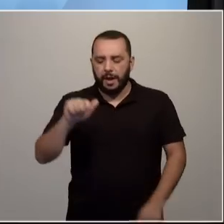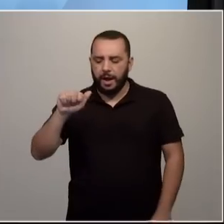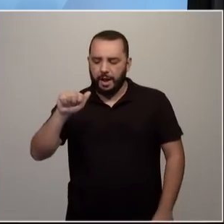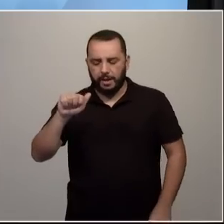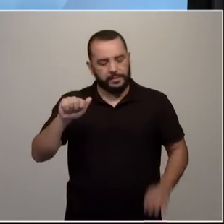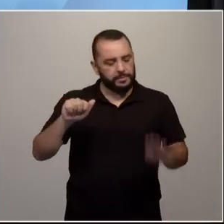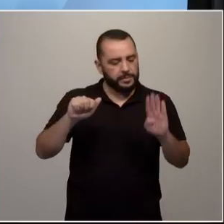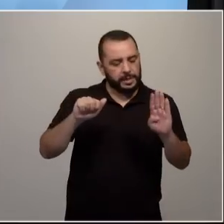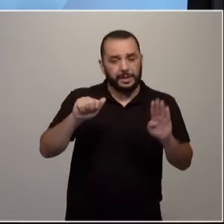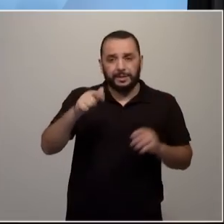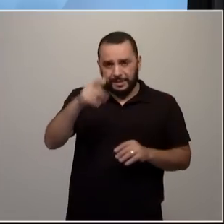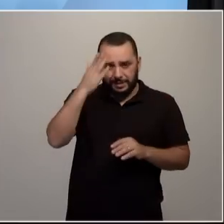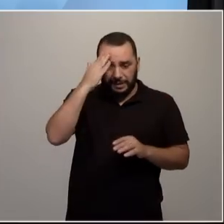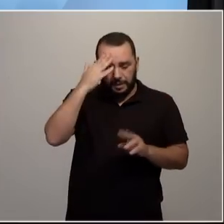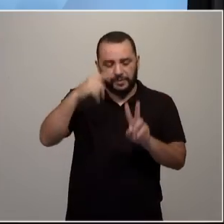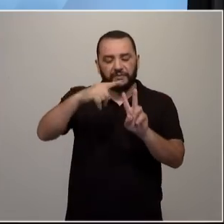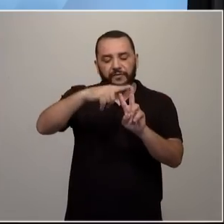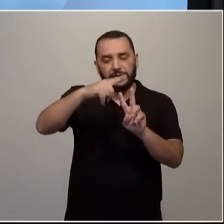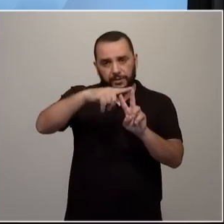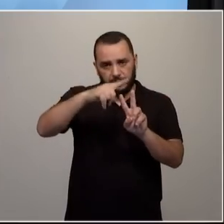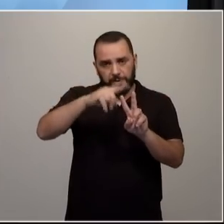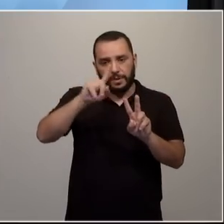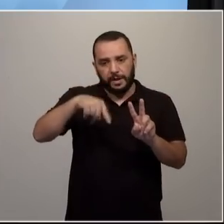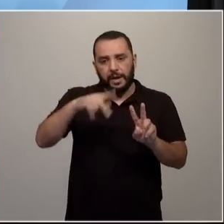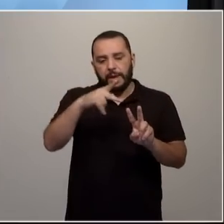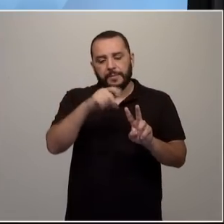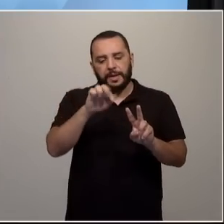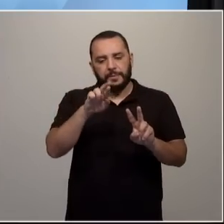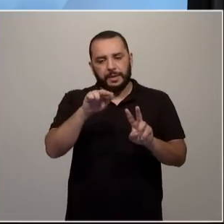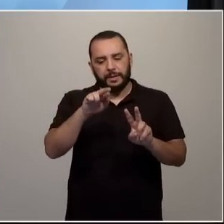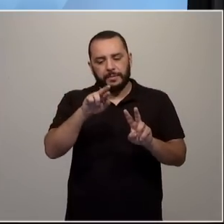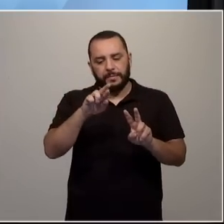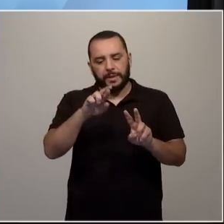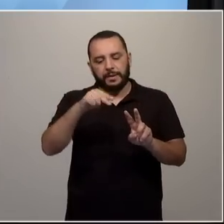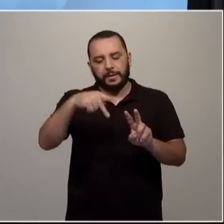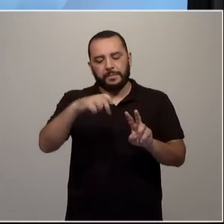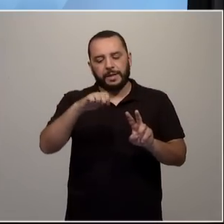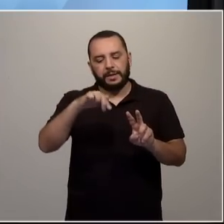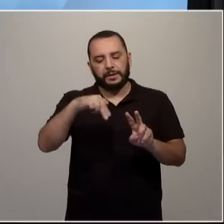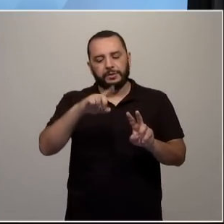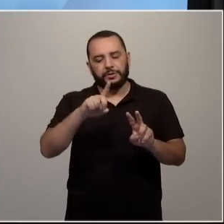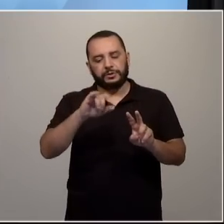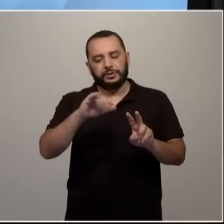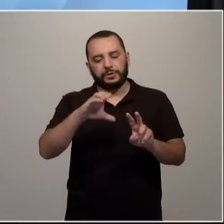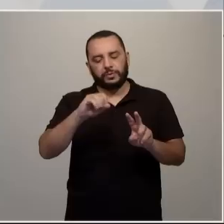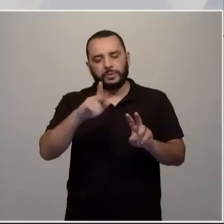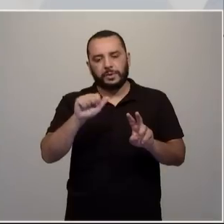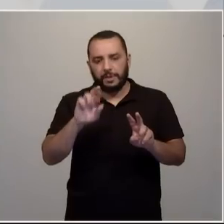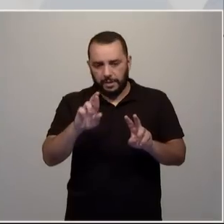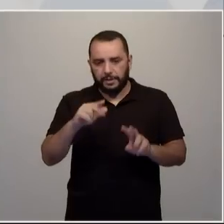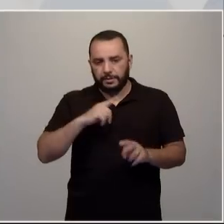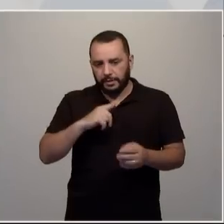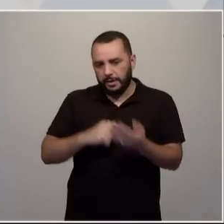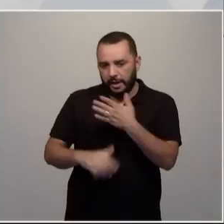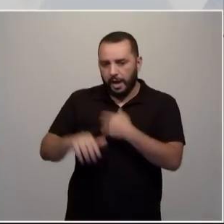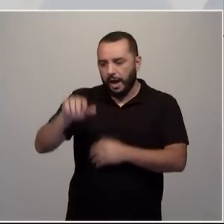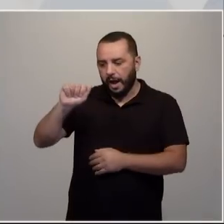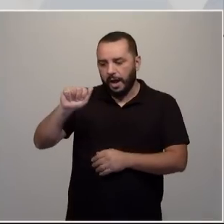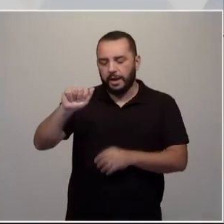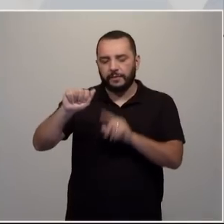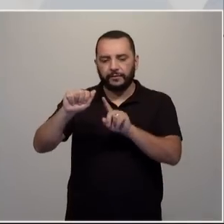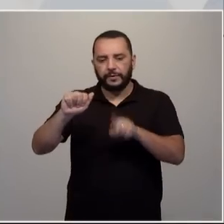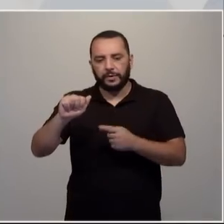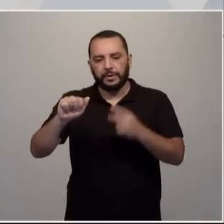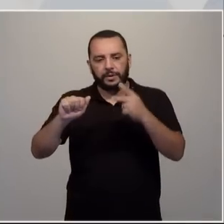que os seguintes vetores são perpendiculares? Se o vetor A, 2, 3 for perpendicular